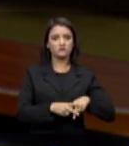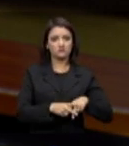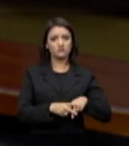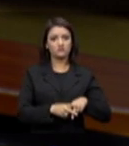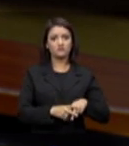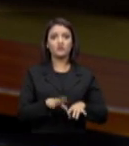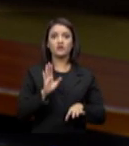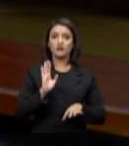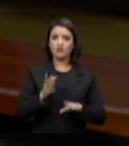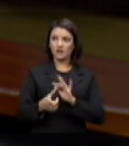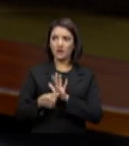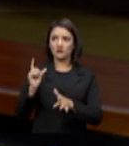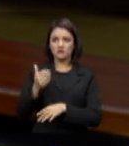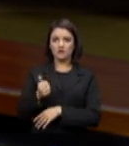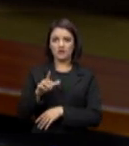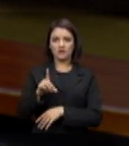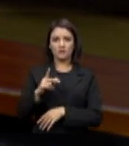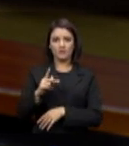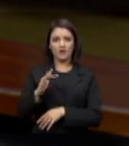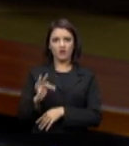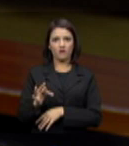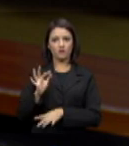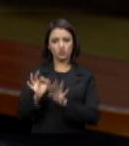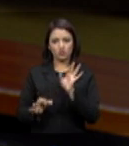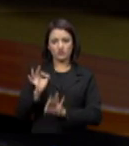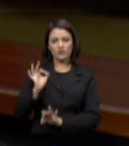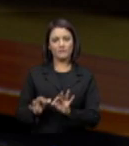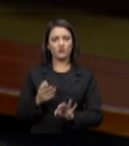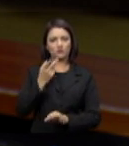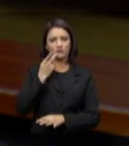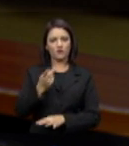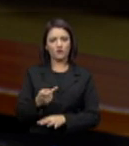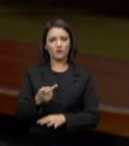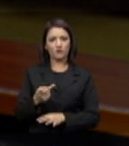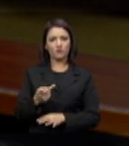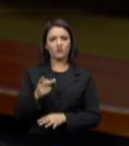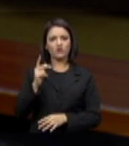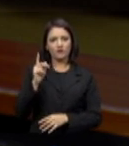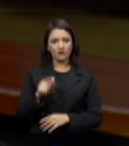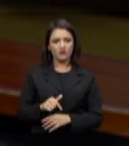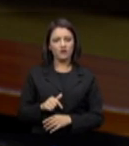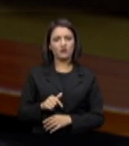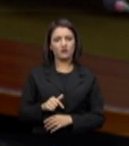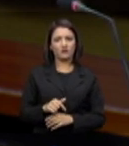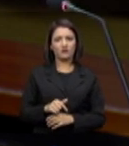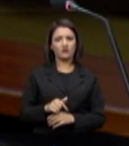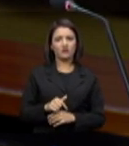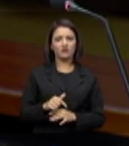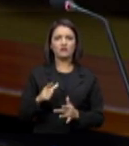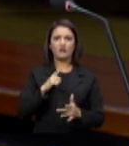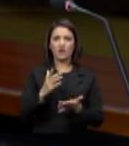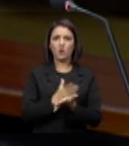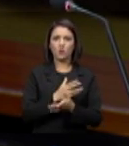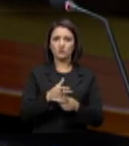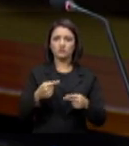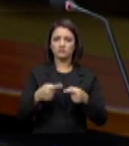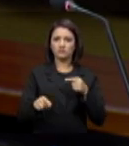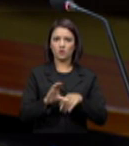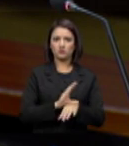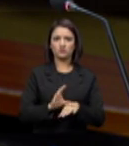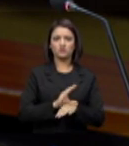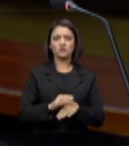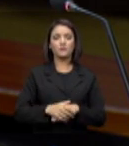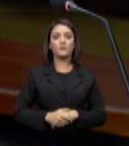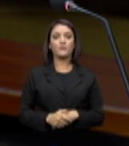reconhecidos no julgamento da adpf que entendeu pela existência do estado de coisas de incondicional não se leva em